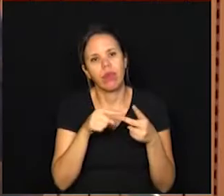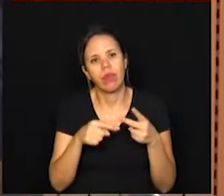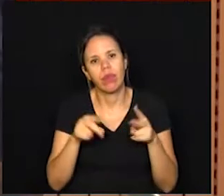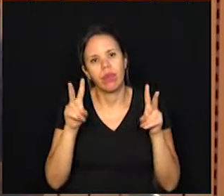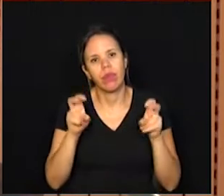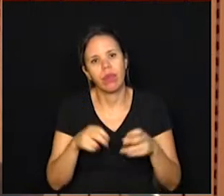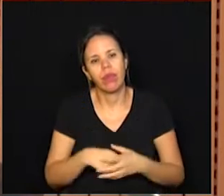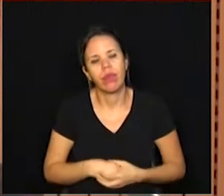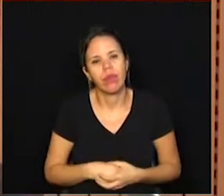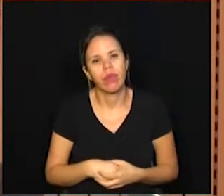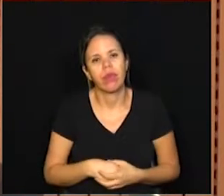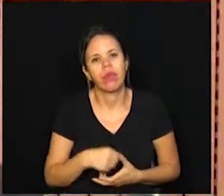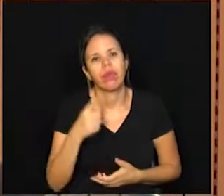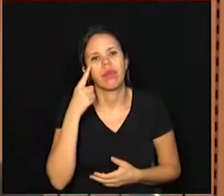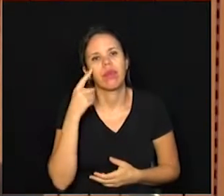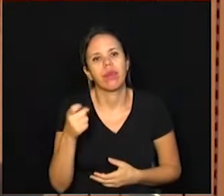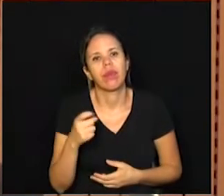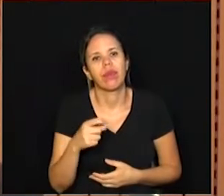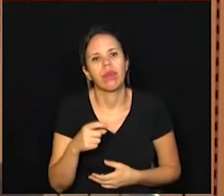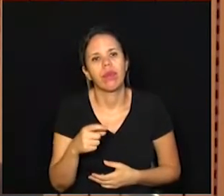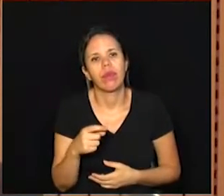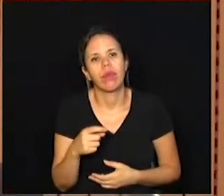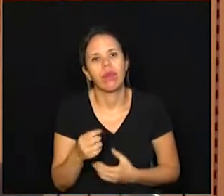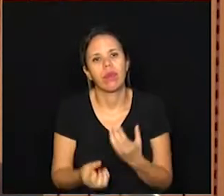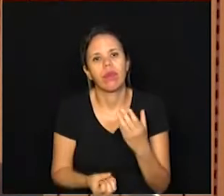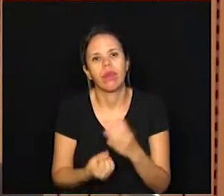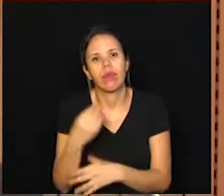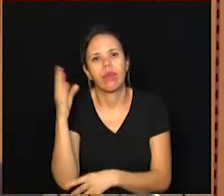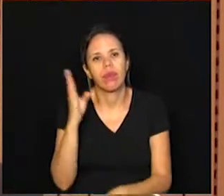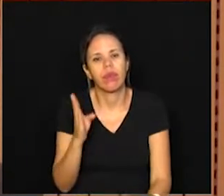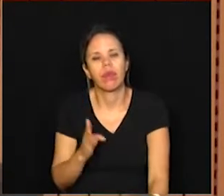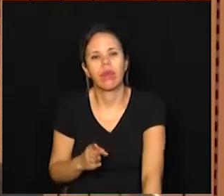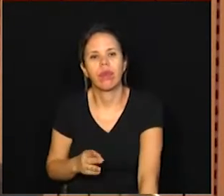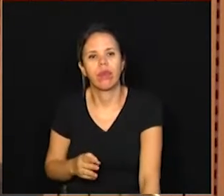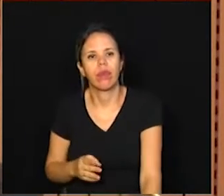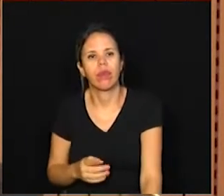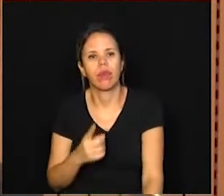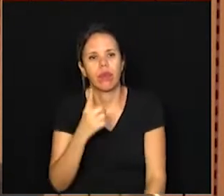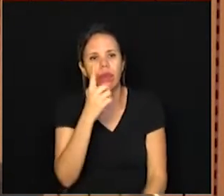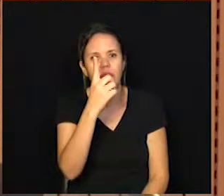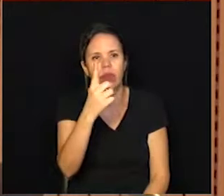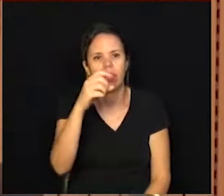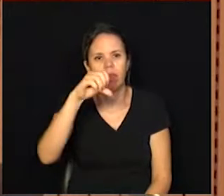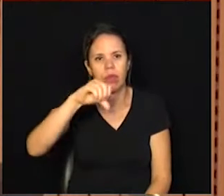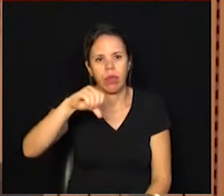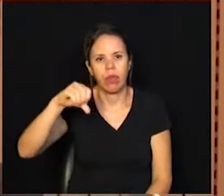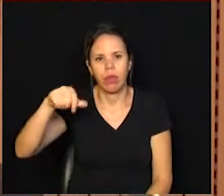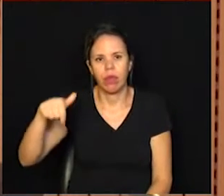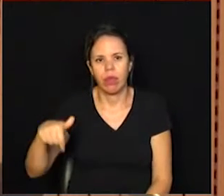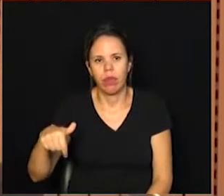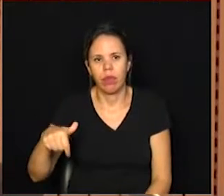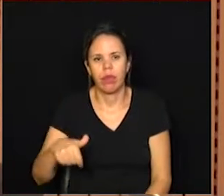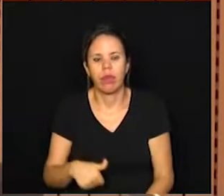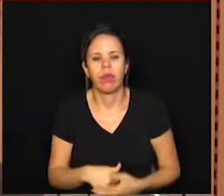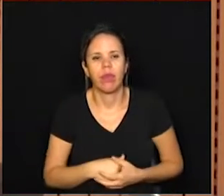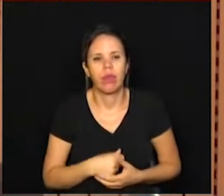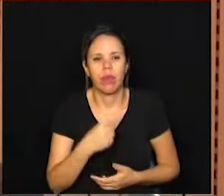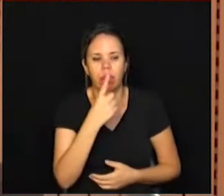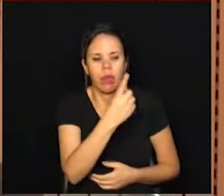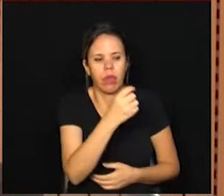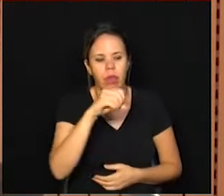assuntos interessantíssimos que ocorreram no Brasil em 1997 e